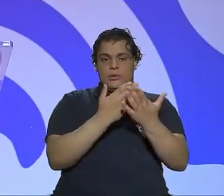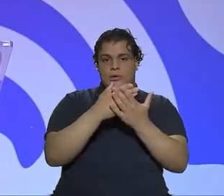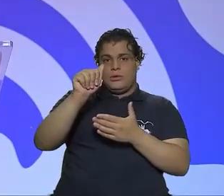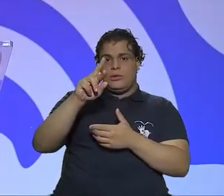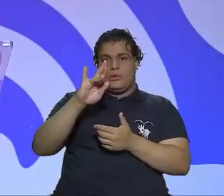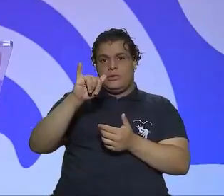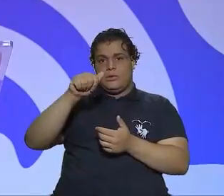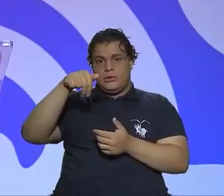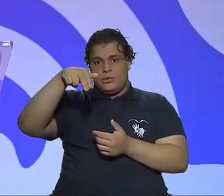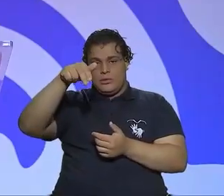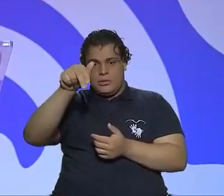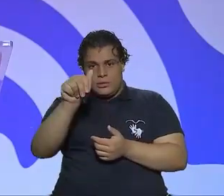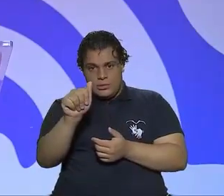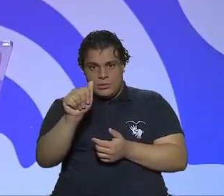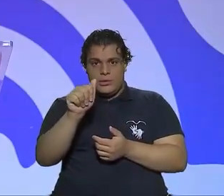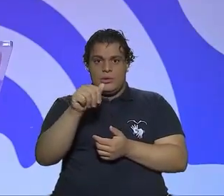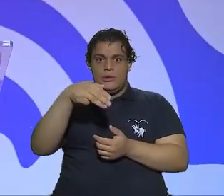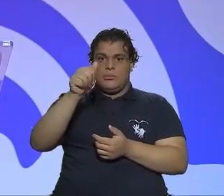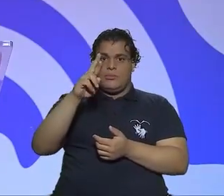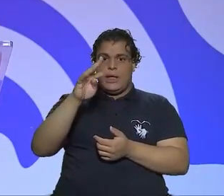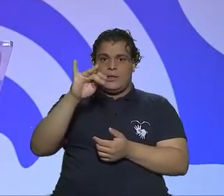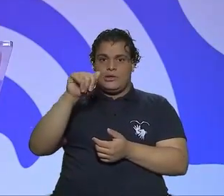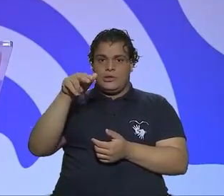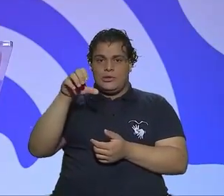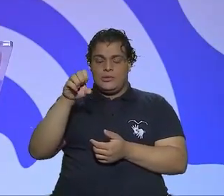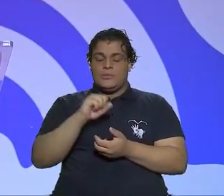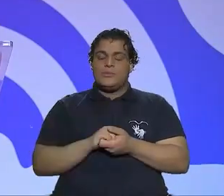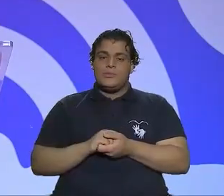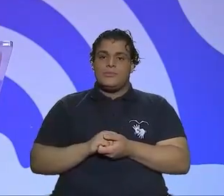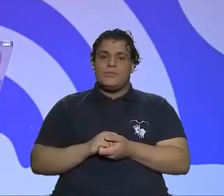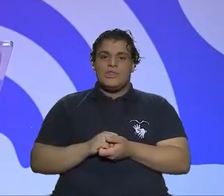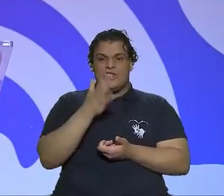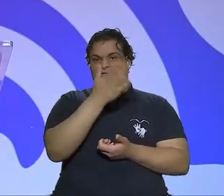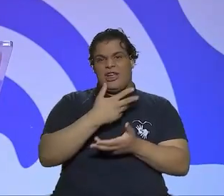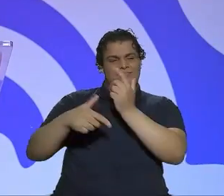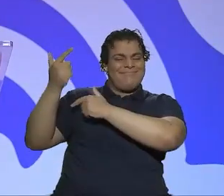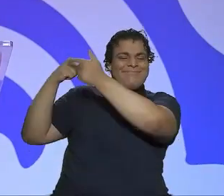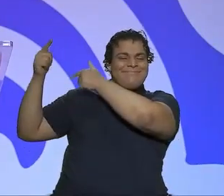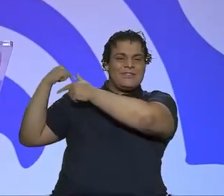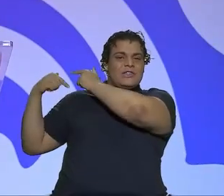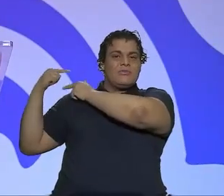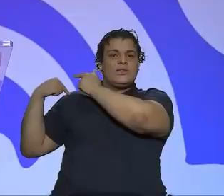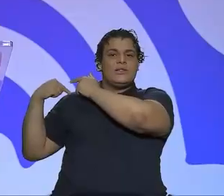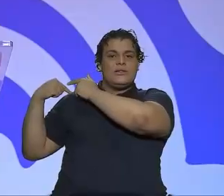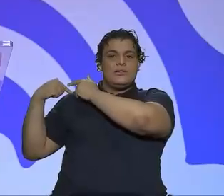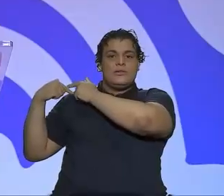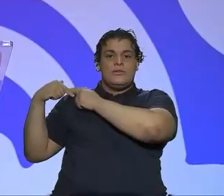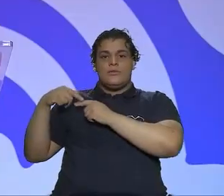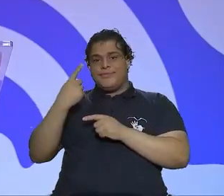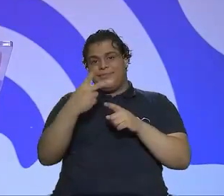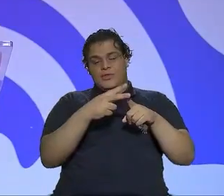Martins Santos, dos Santos da Silva. Eles estiveram exatamente no lugar de vocês. Foram um